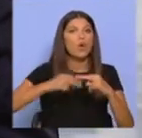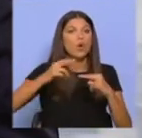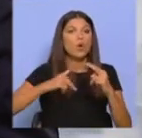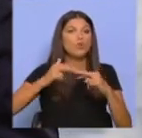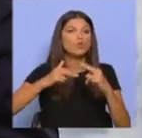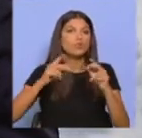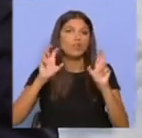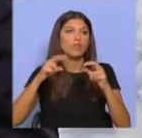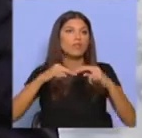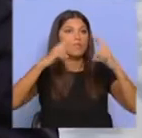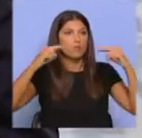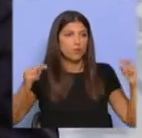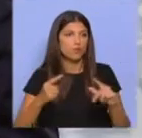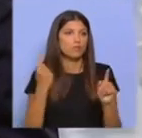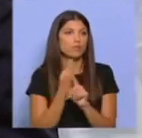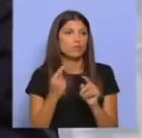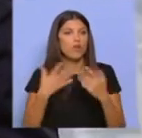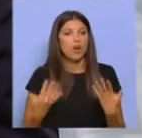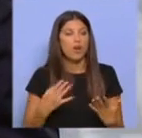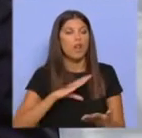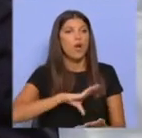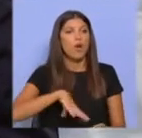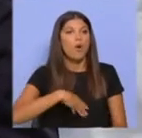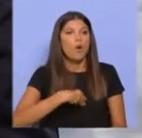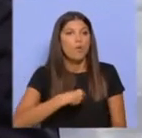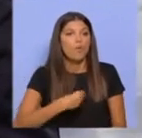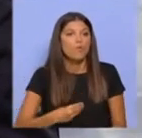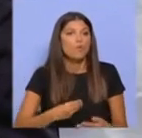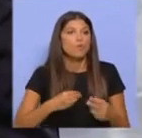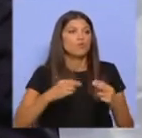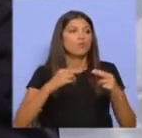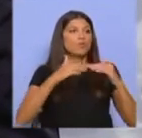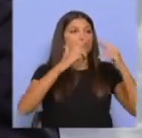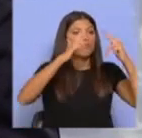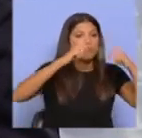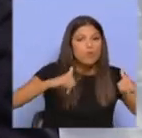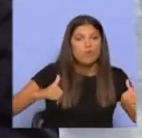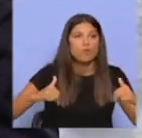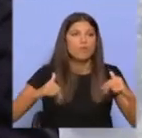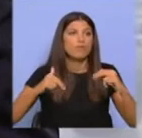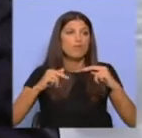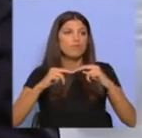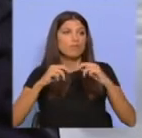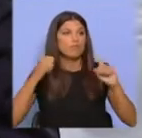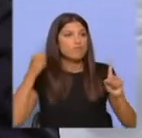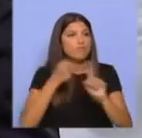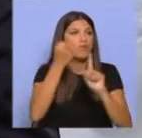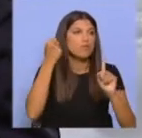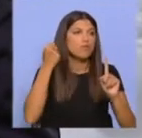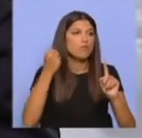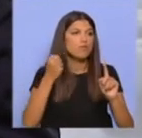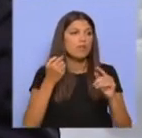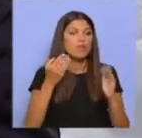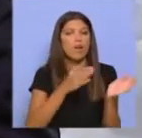Nós vivemos num mundo com dinâmicas de fratura, de conflito, de confronto permanente, e precisamos de mulheres e